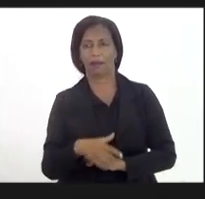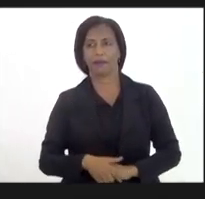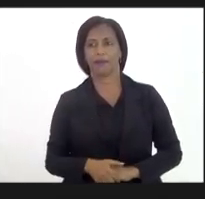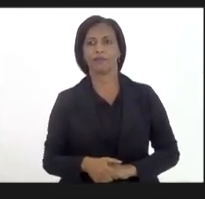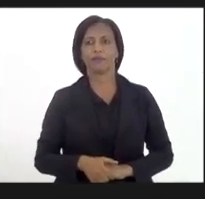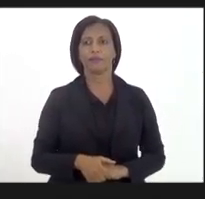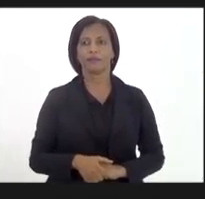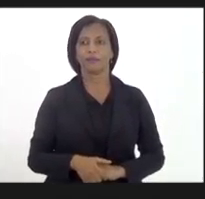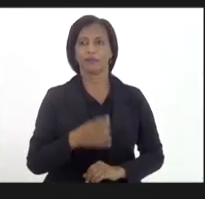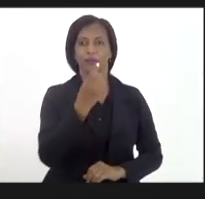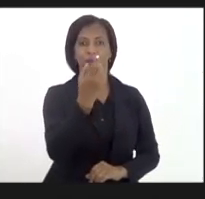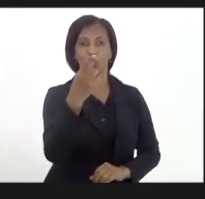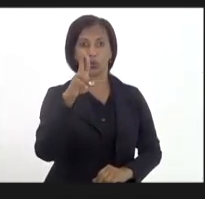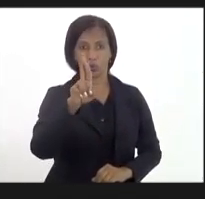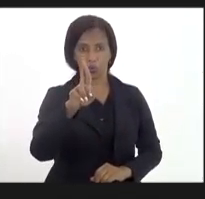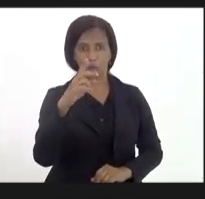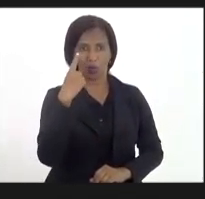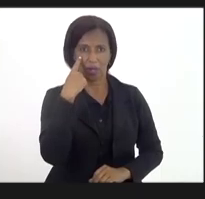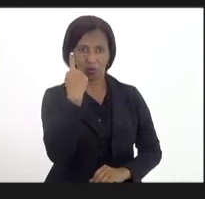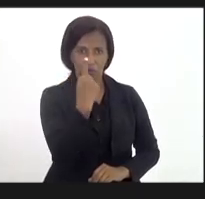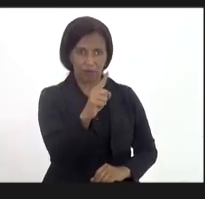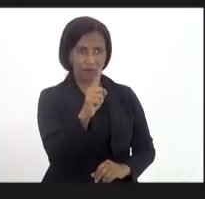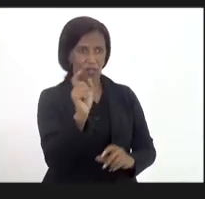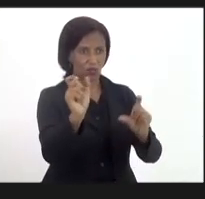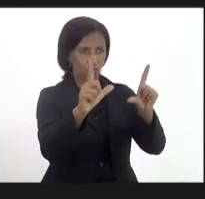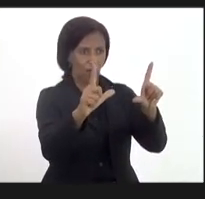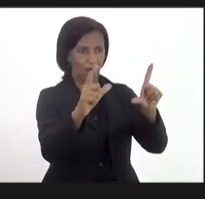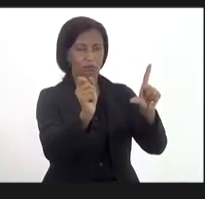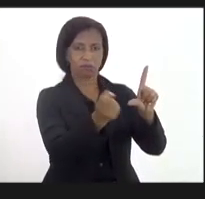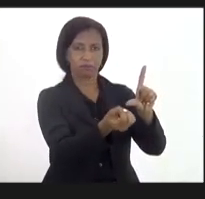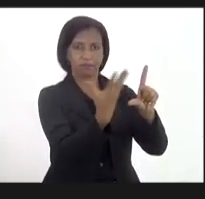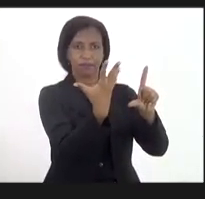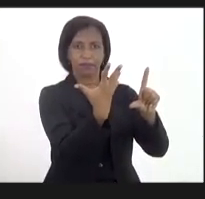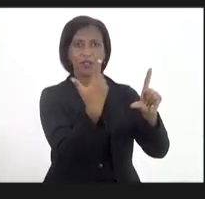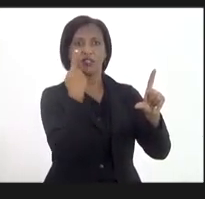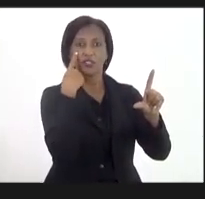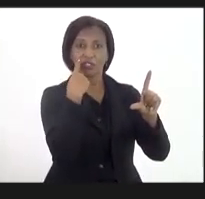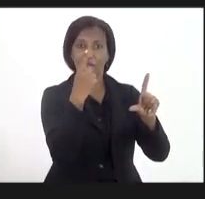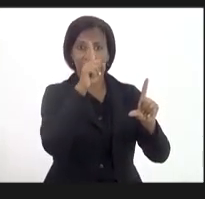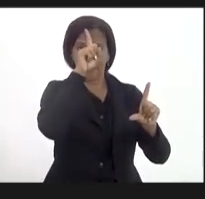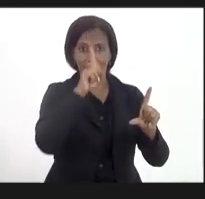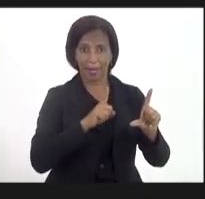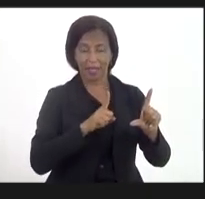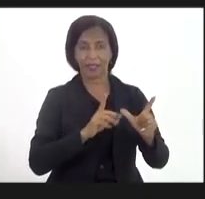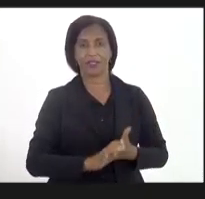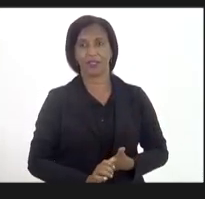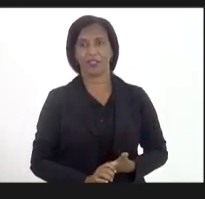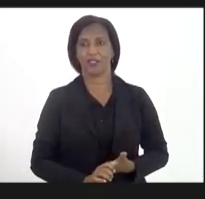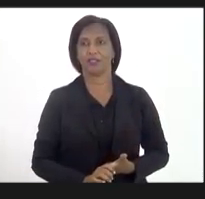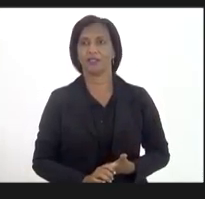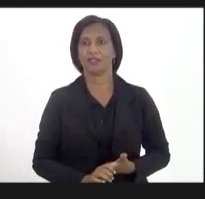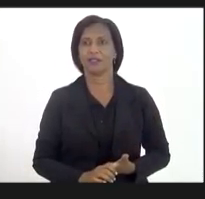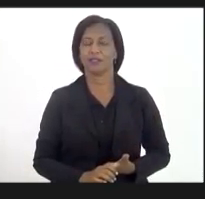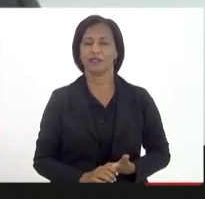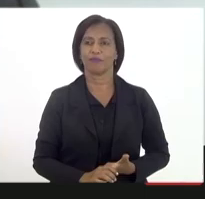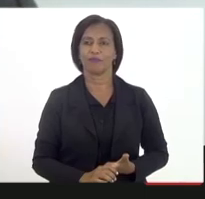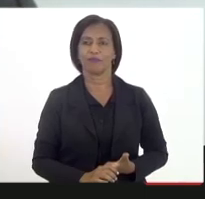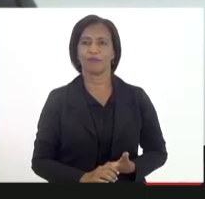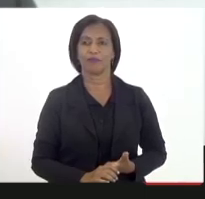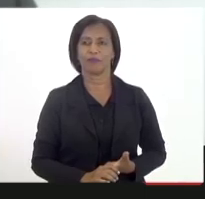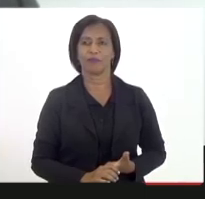Doutor Alessandro eu já já vejo a senhora conectado aqui já vejo a sua imagens não só imagem fixa mas